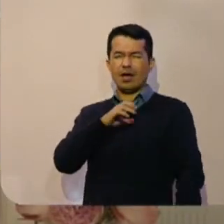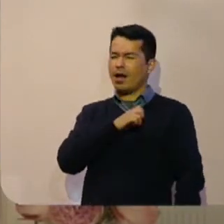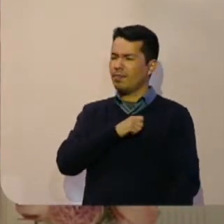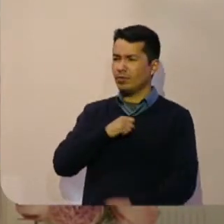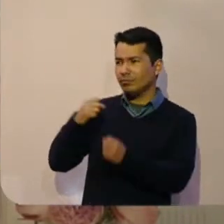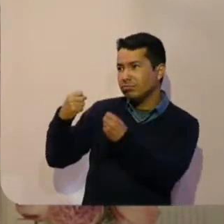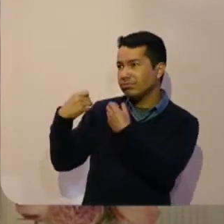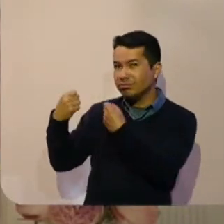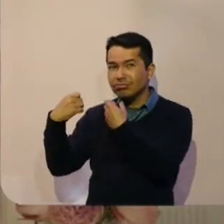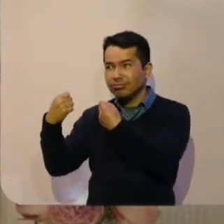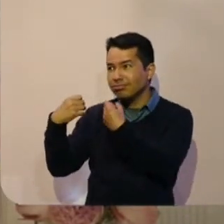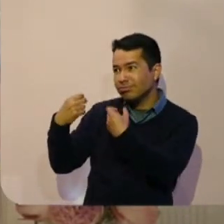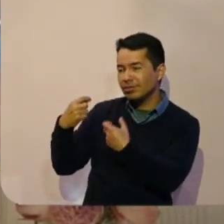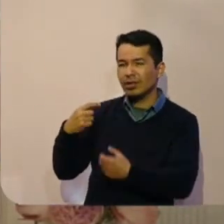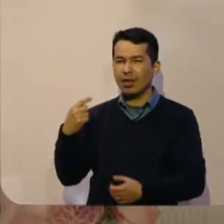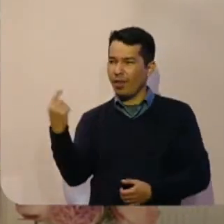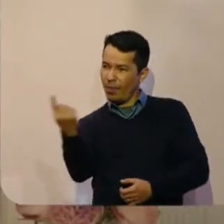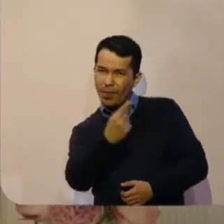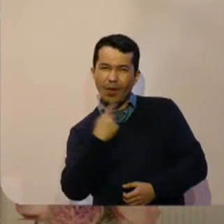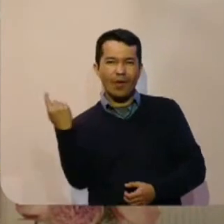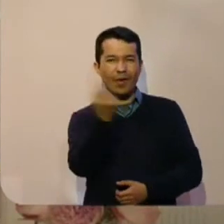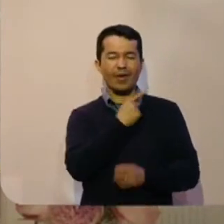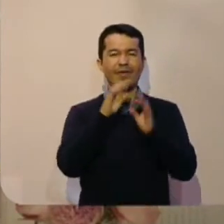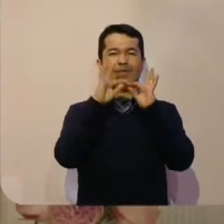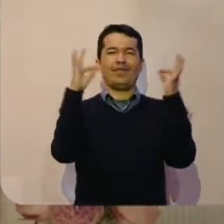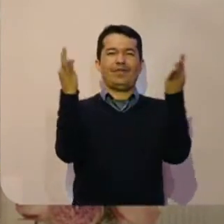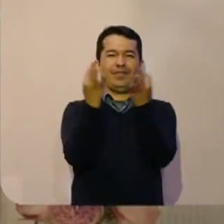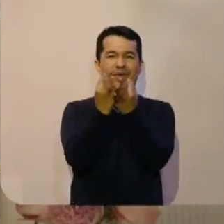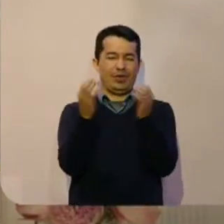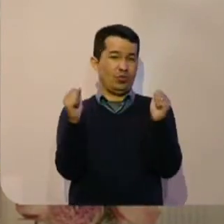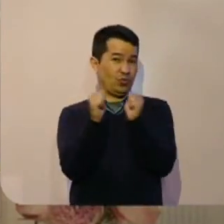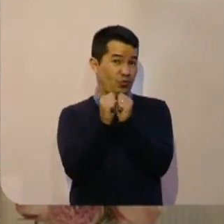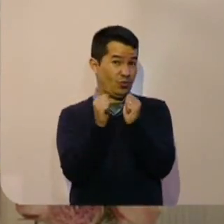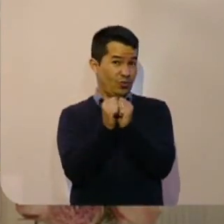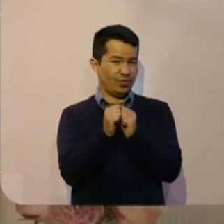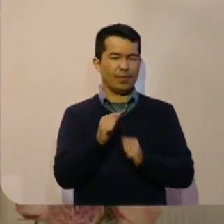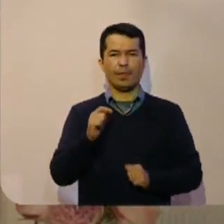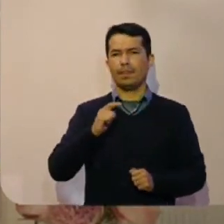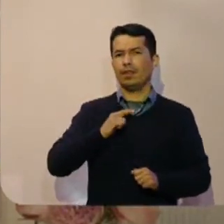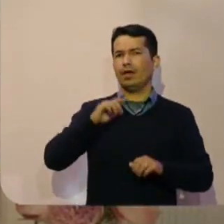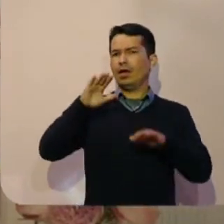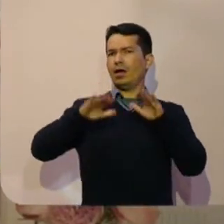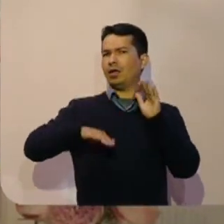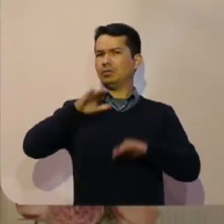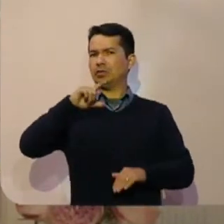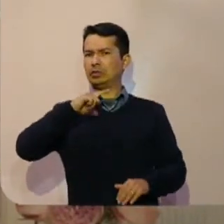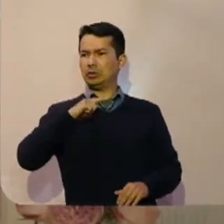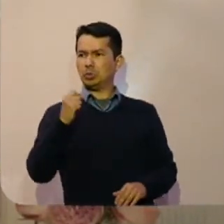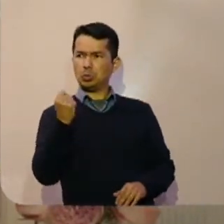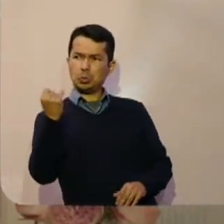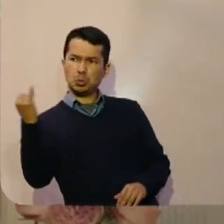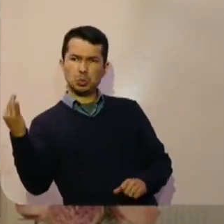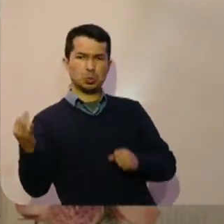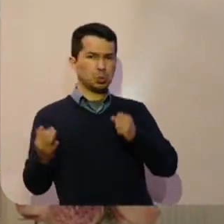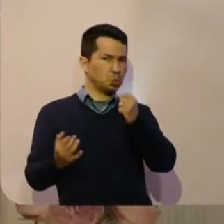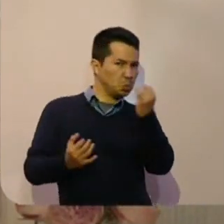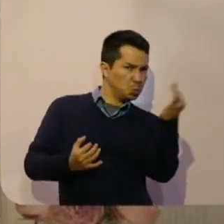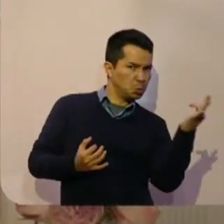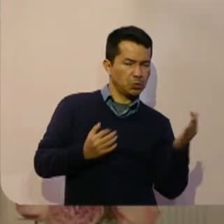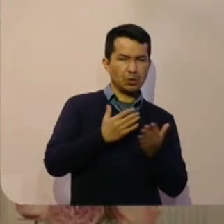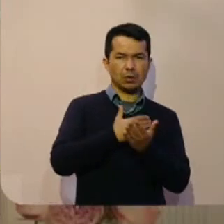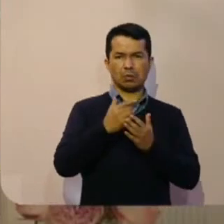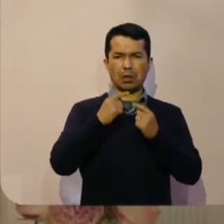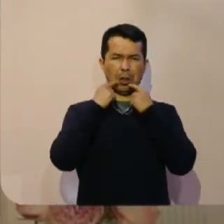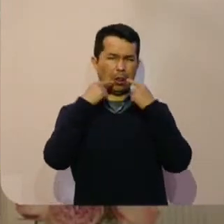gente estava juntos, às vezes, né, junto com a família deles, e alguém começava a falar alguma coisa, né, ou a criticar,